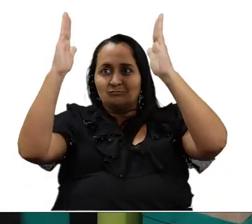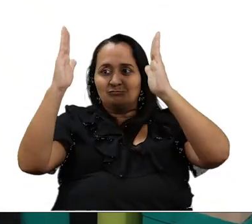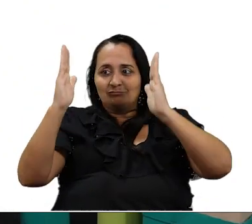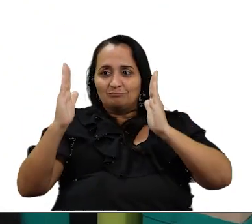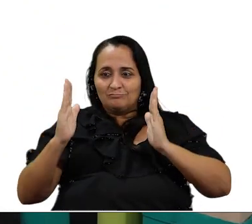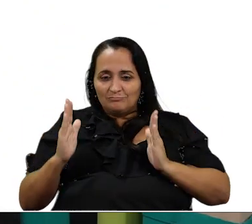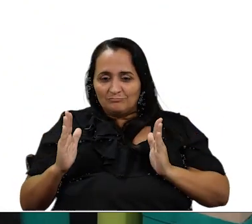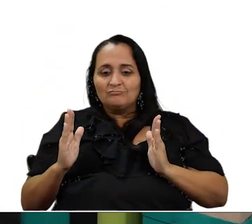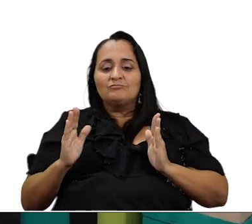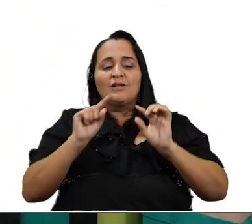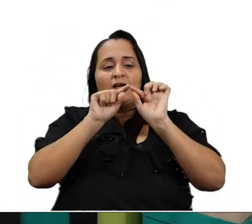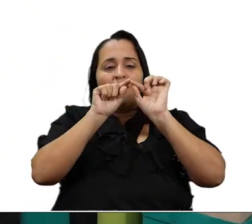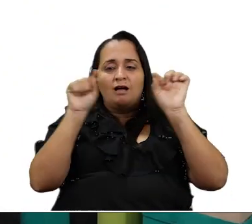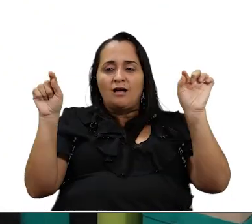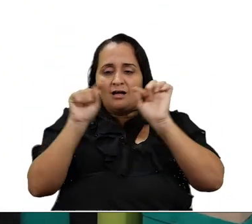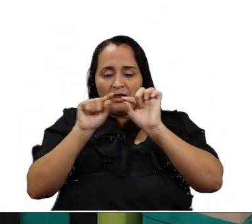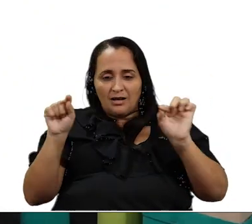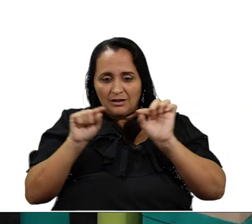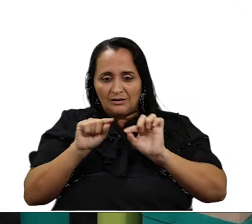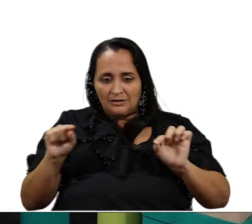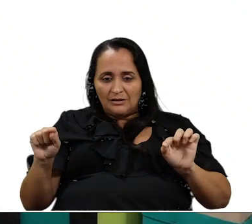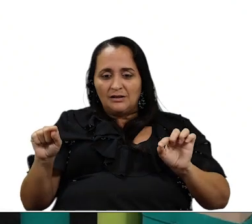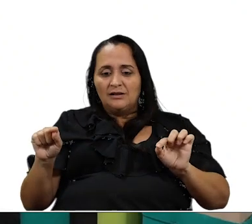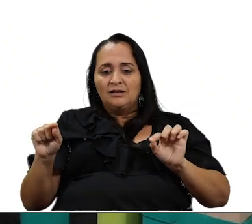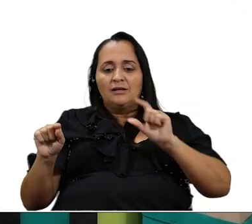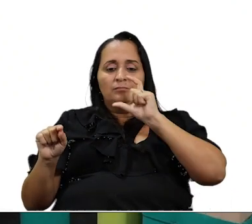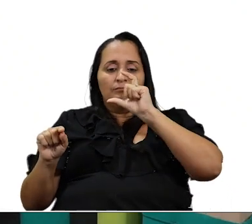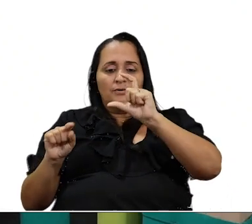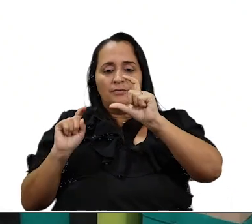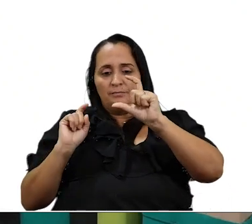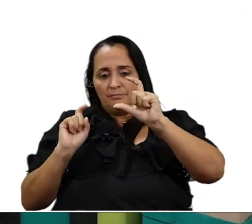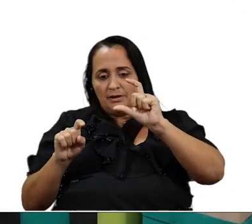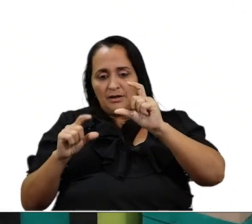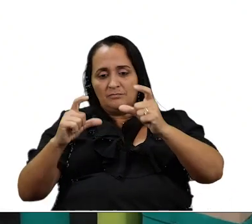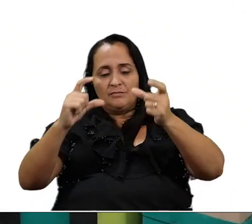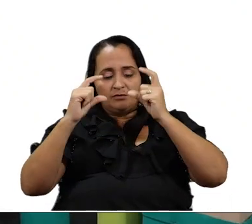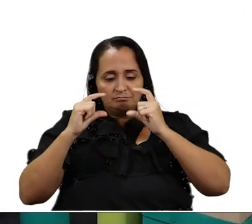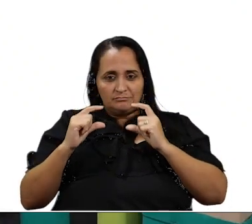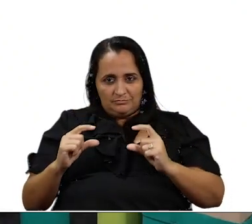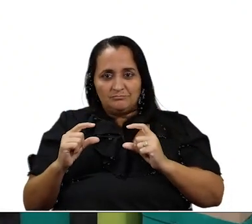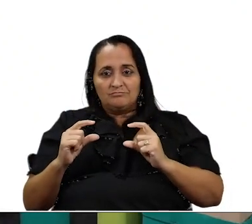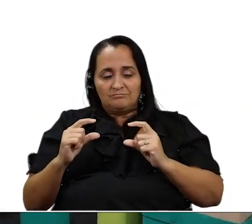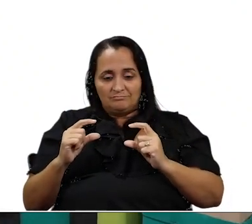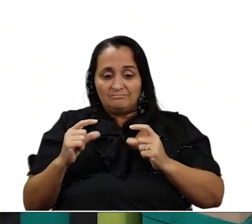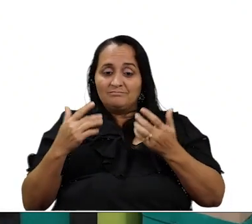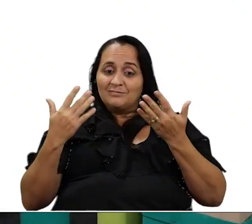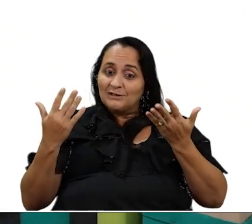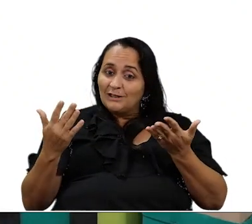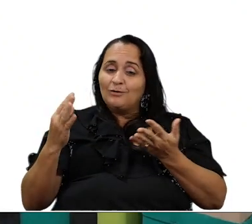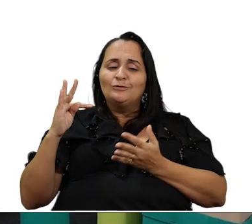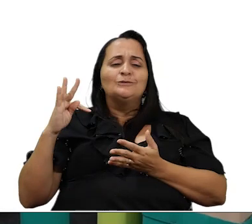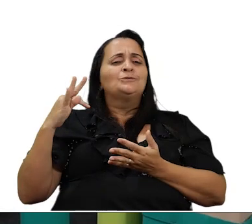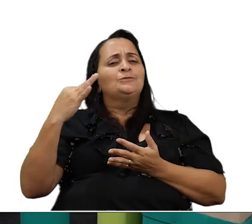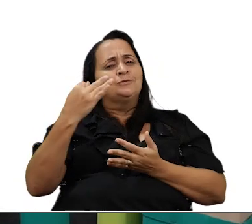linha toda, né? Deu essa quebra aqui para partir para outro parágrafo. Então, tudo isso já são informações